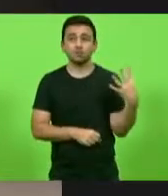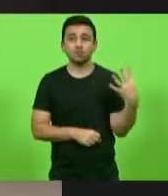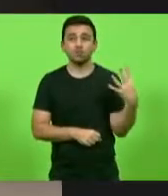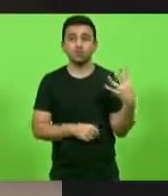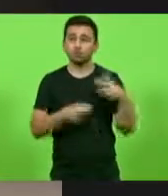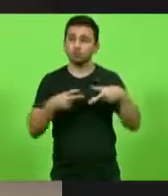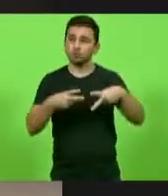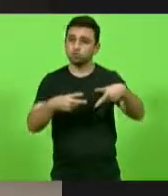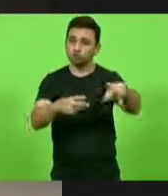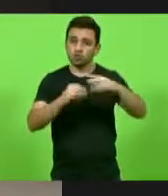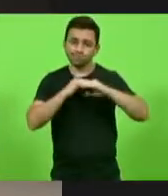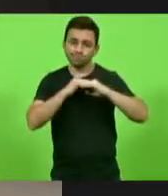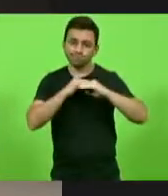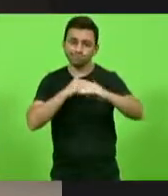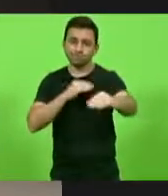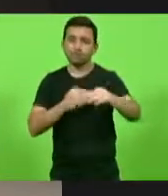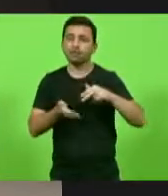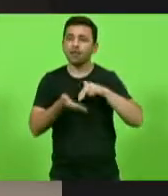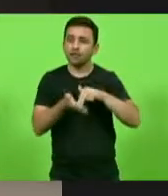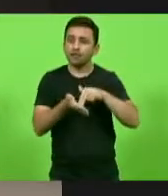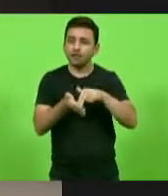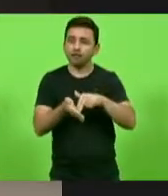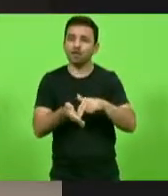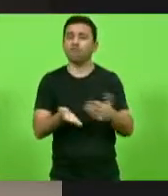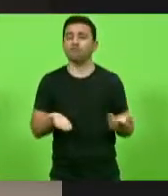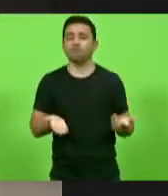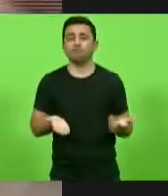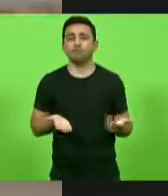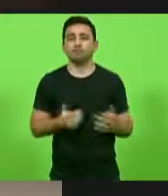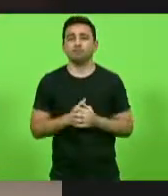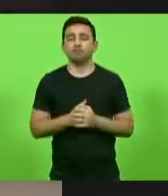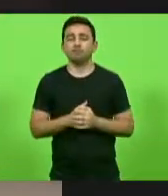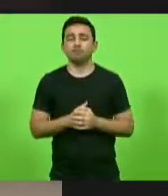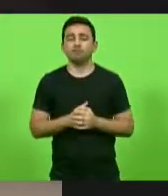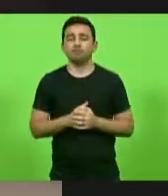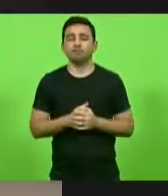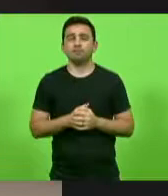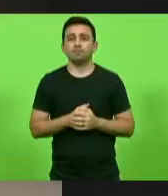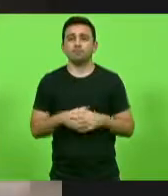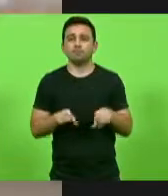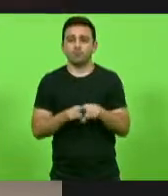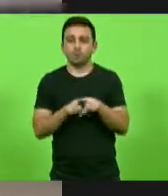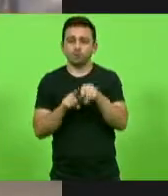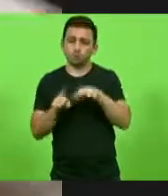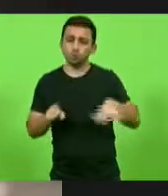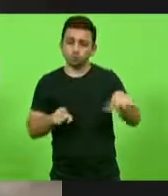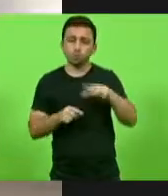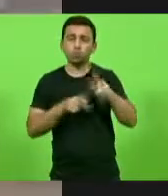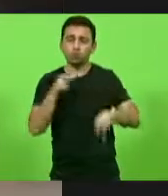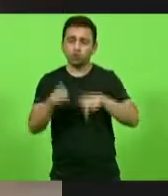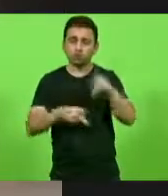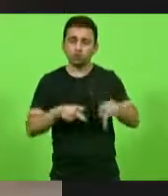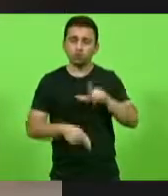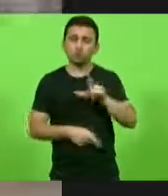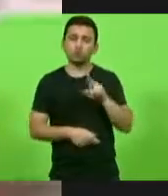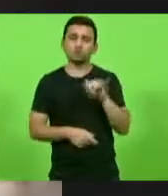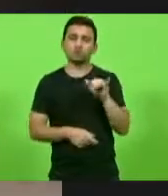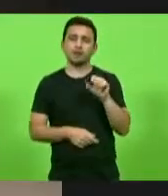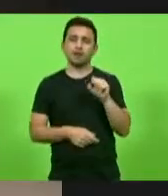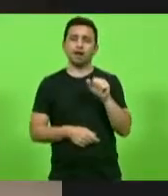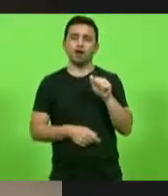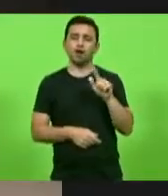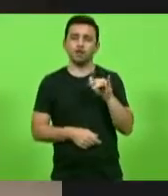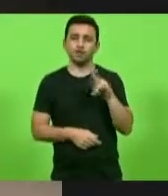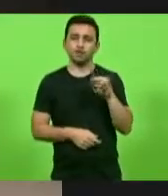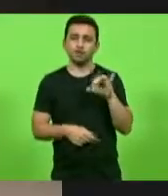do asfalto entre Navegantes e Massaranduba. Aquele povo de Luiz Alves merece. O povo de Massaranduba e